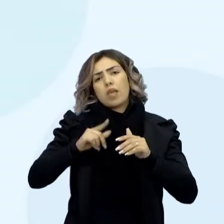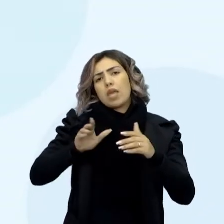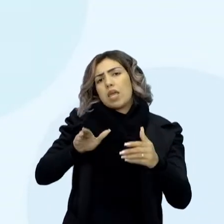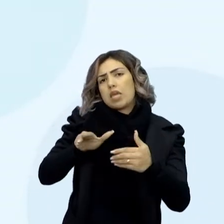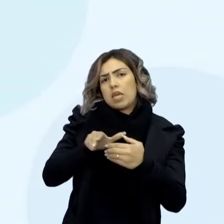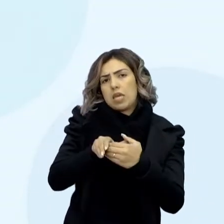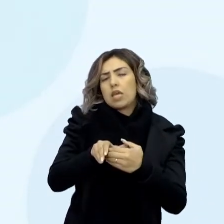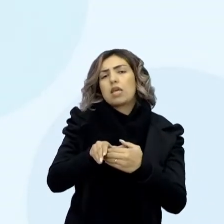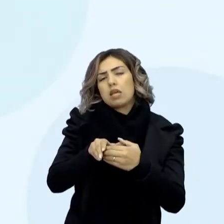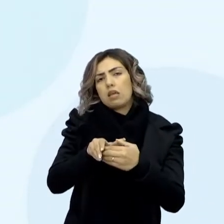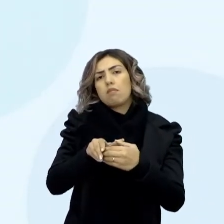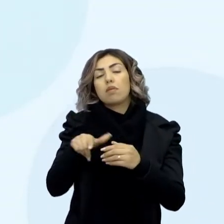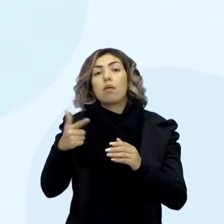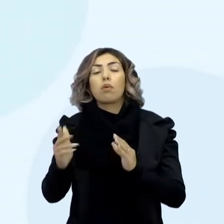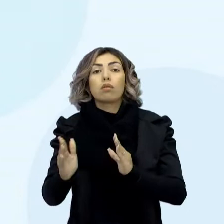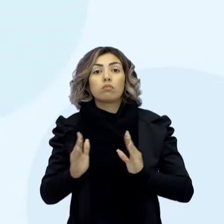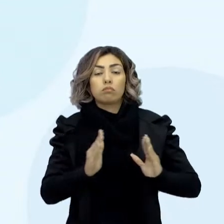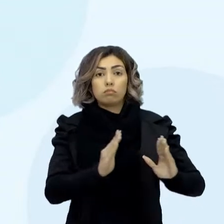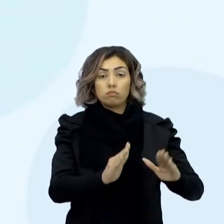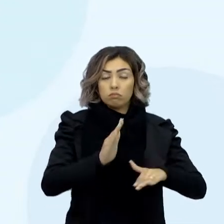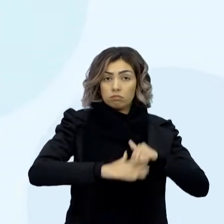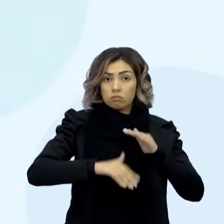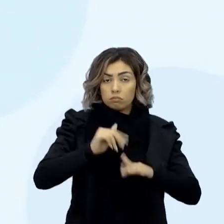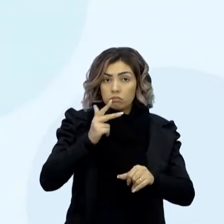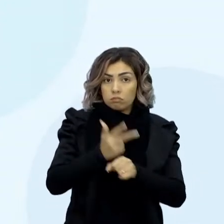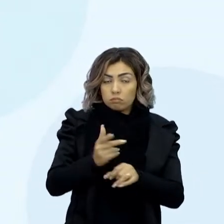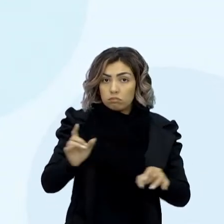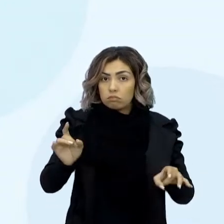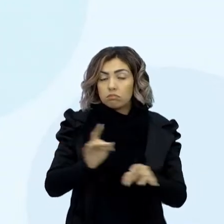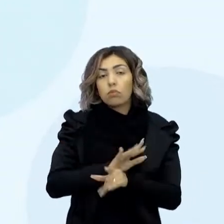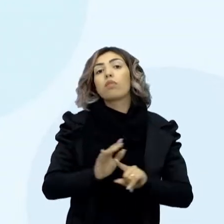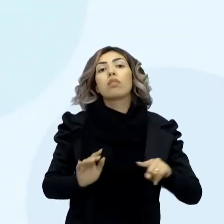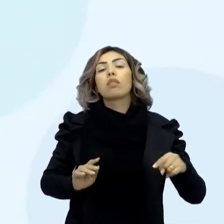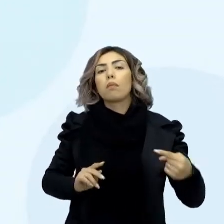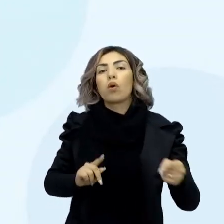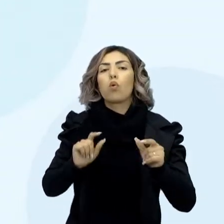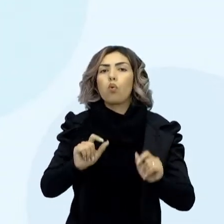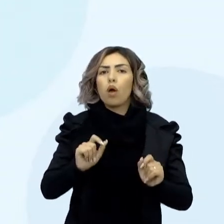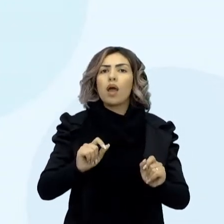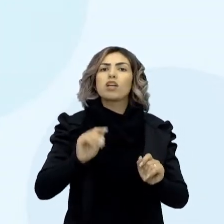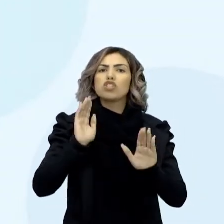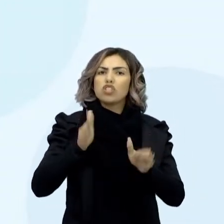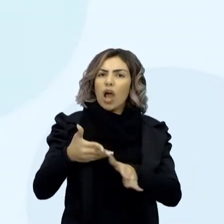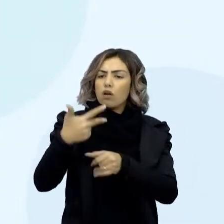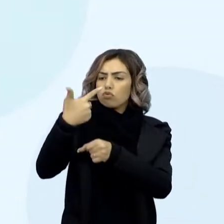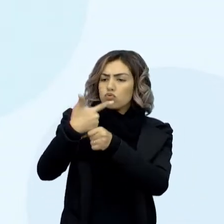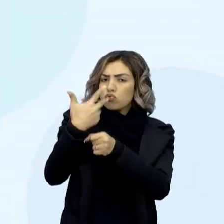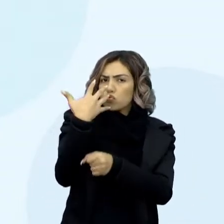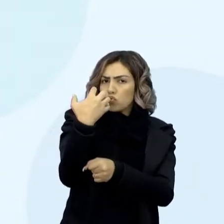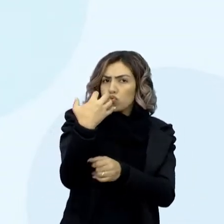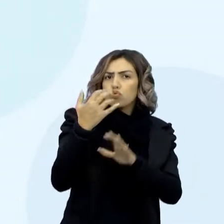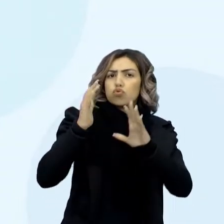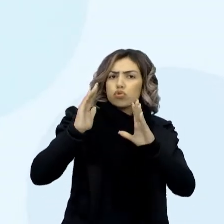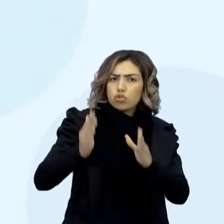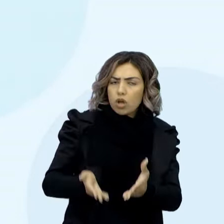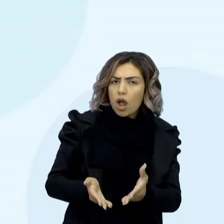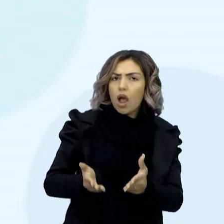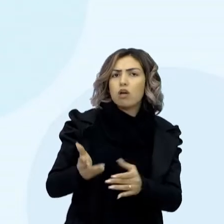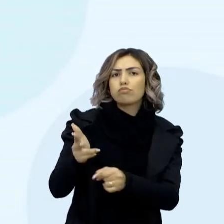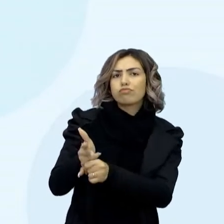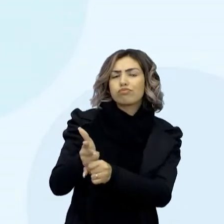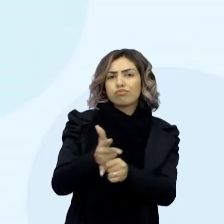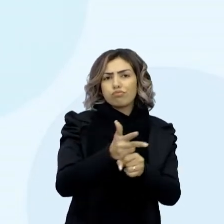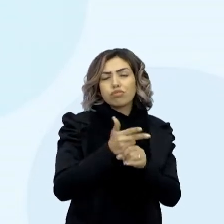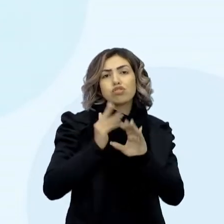momento. Temos o pós-produção, que é quando a gente tem todo o nosso material já captado, realmente o nosso conceito